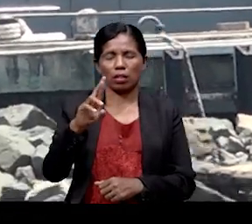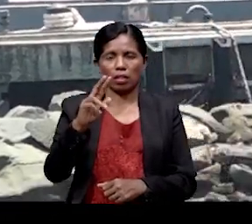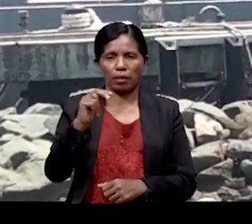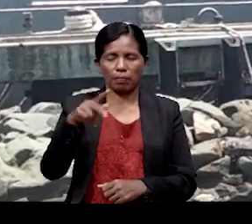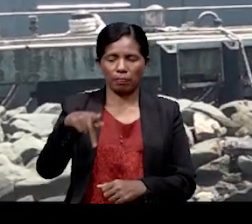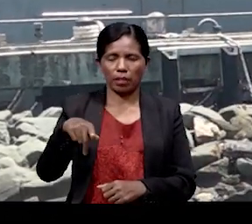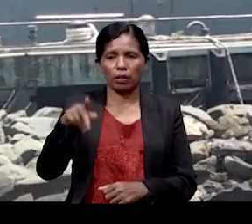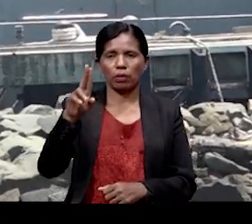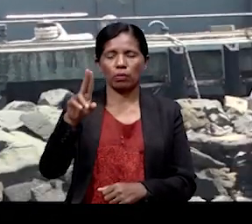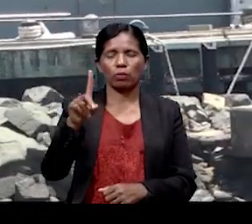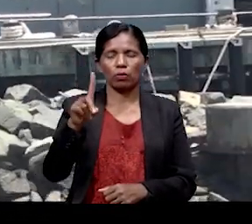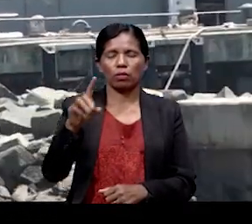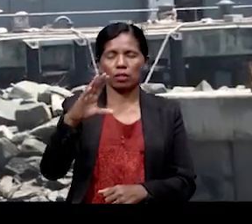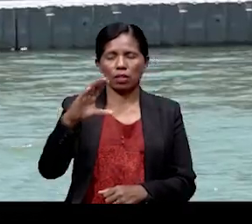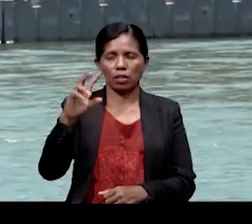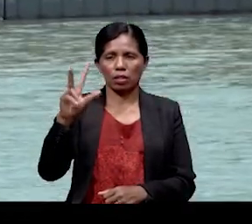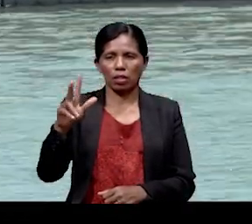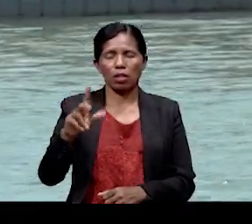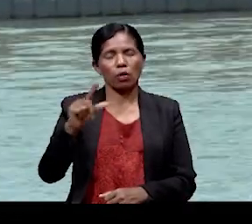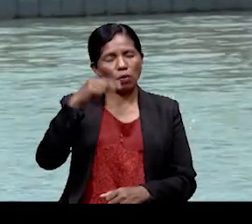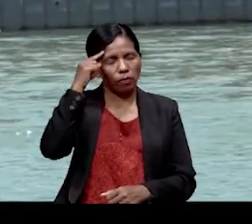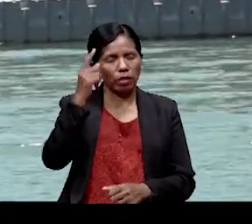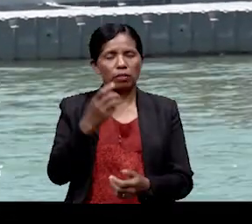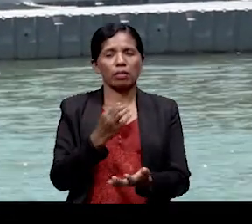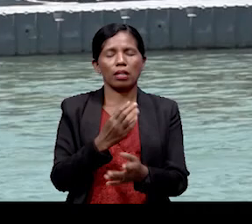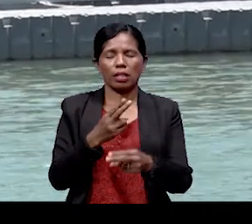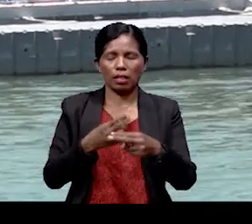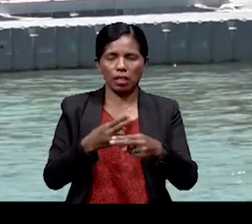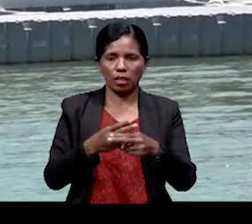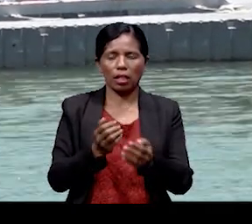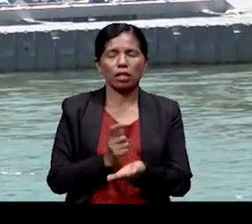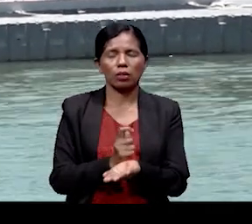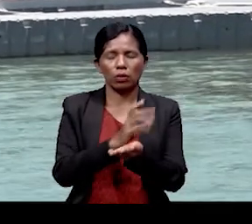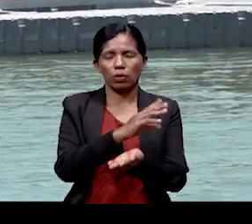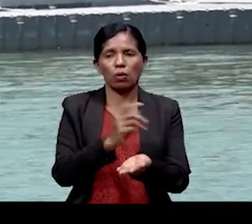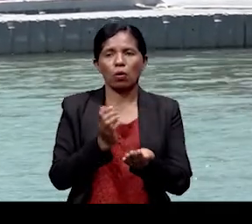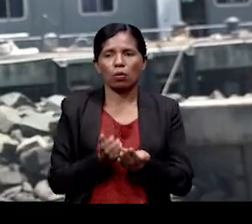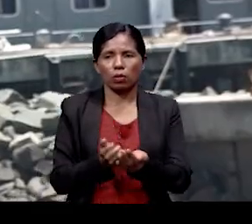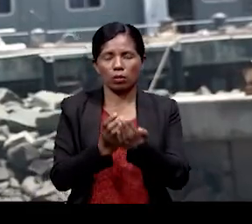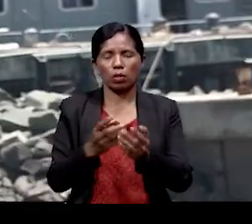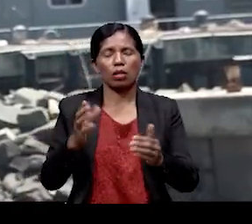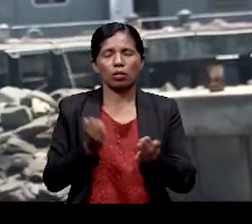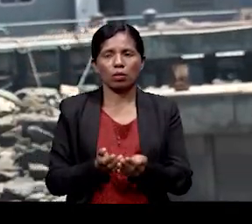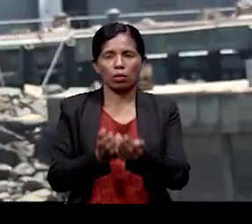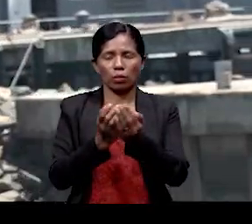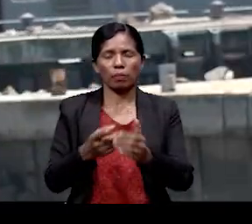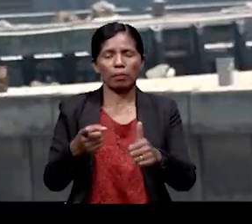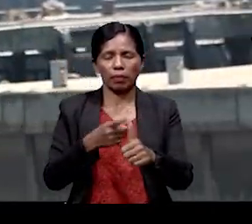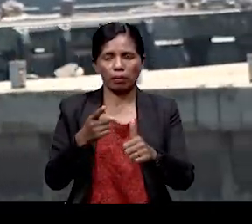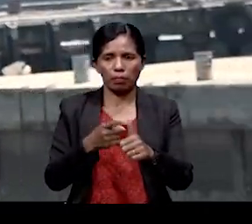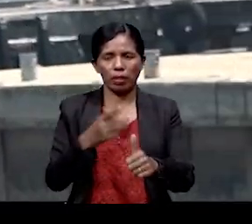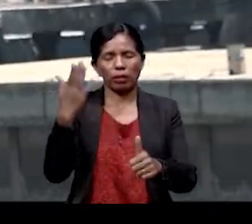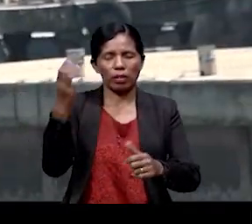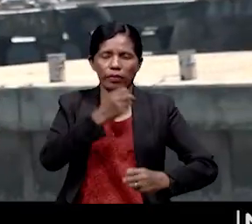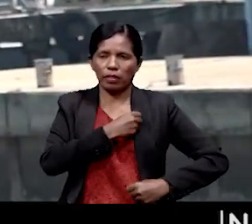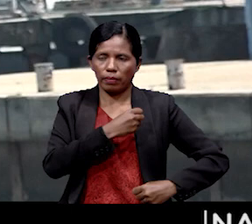P163, nebe Governo Hanaran Atauru no Ekusi, hanesan Roahi Badauluk, Instituição FFDTL. No